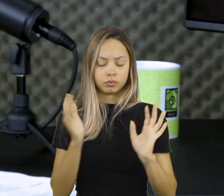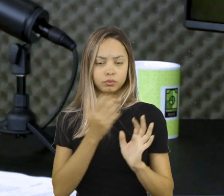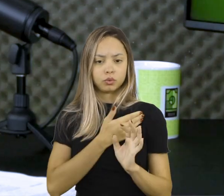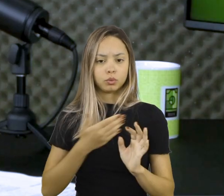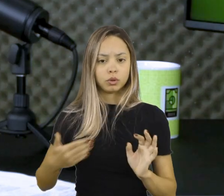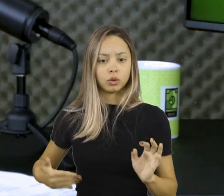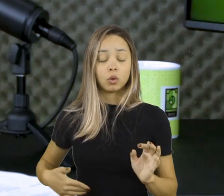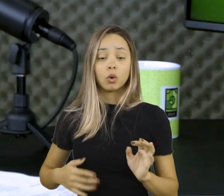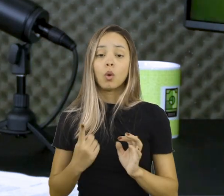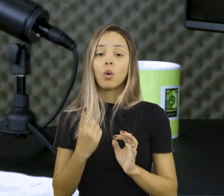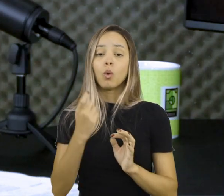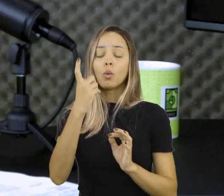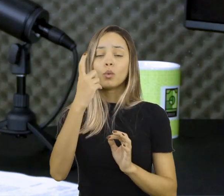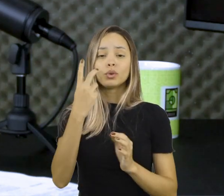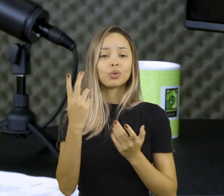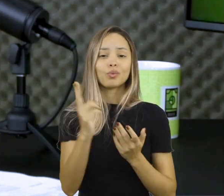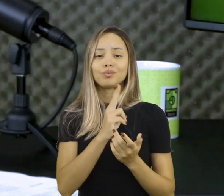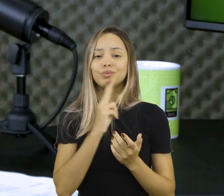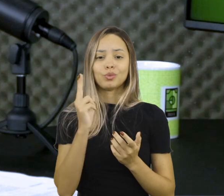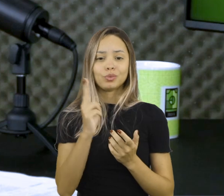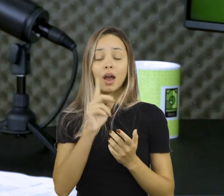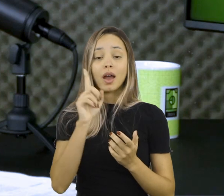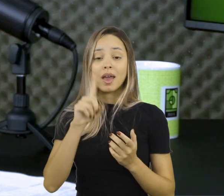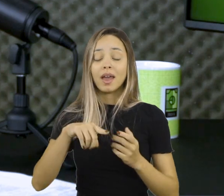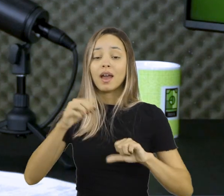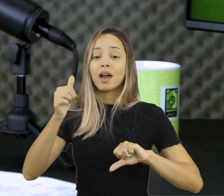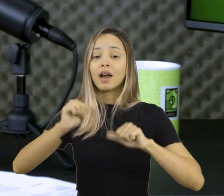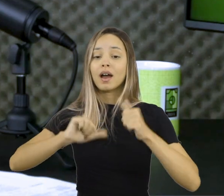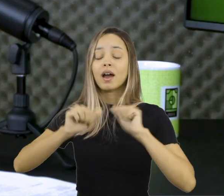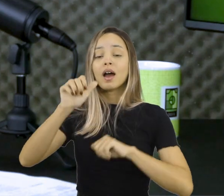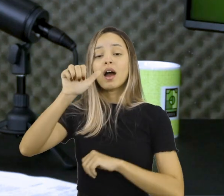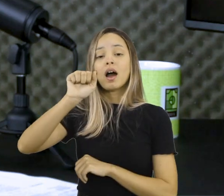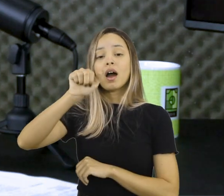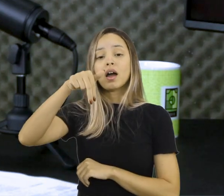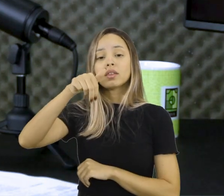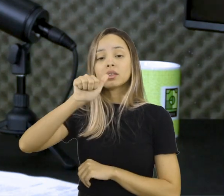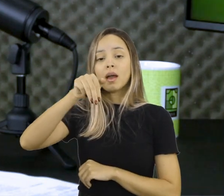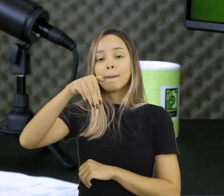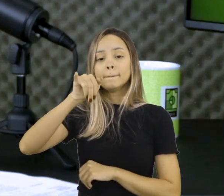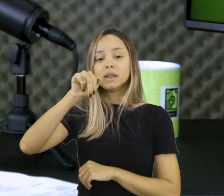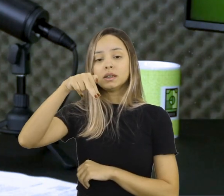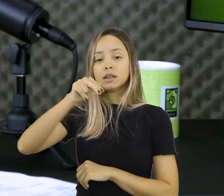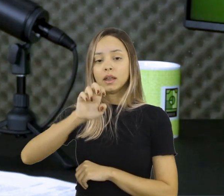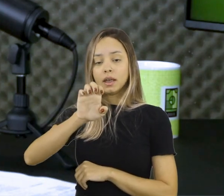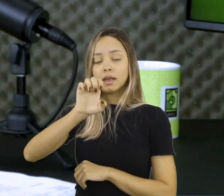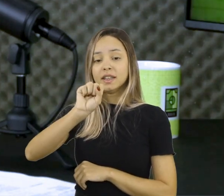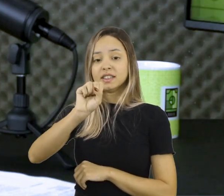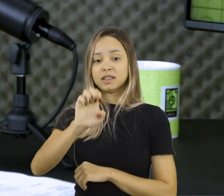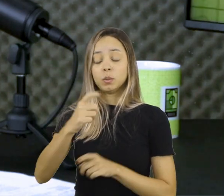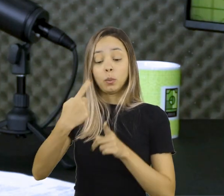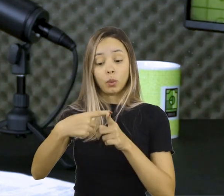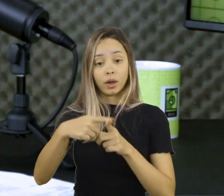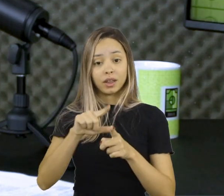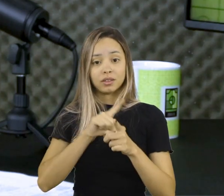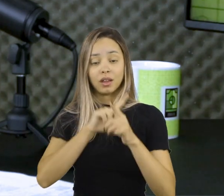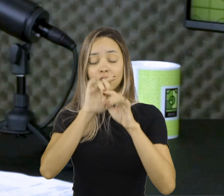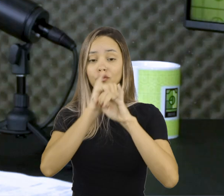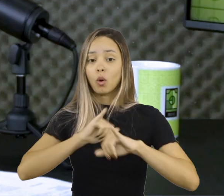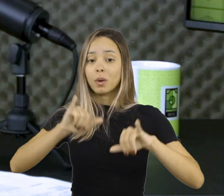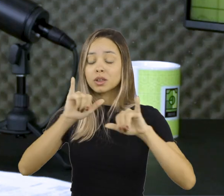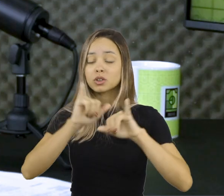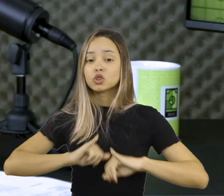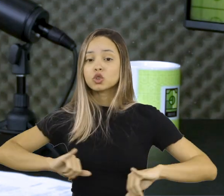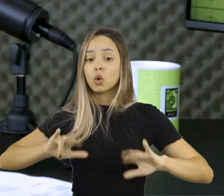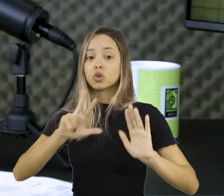segue do PDI é a anamnese porque ali tem informações pessoais sigilosas então isso deve